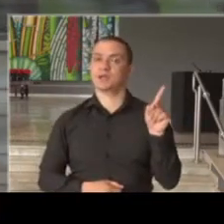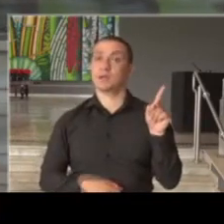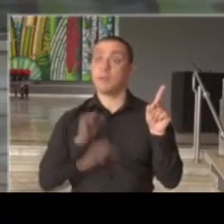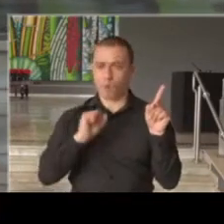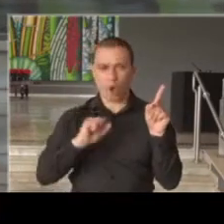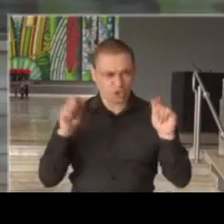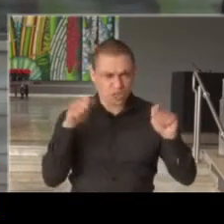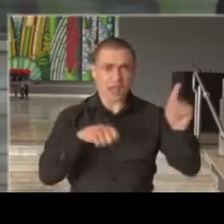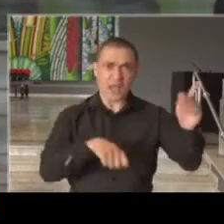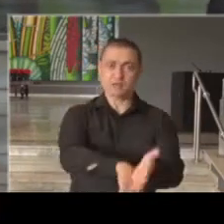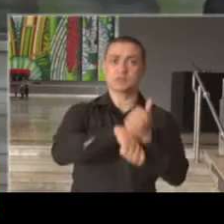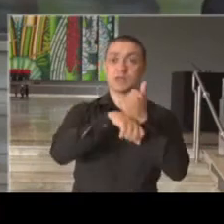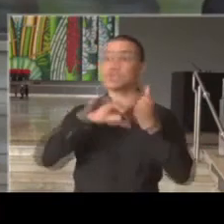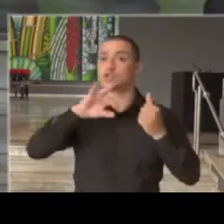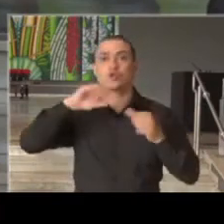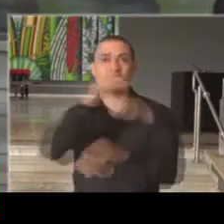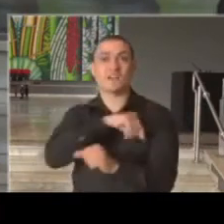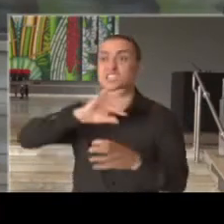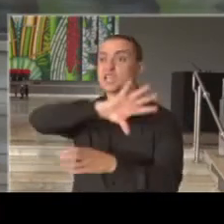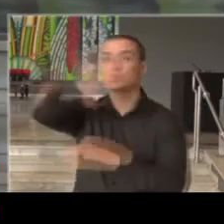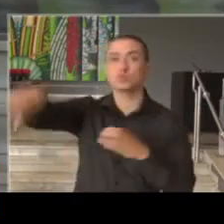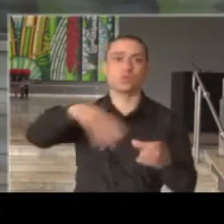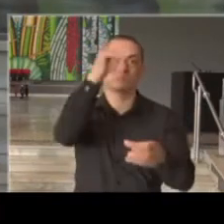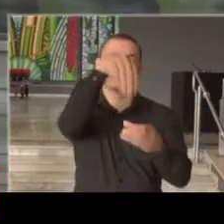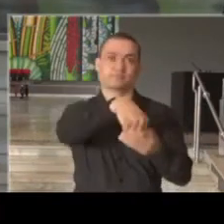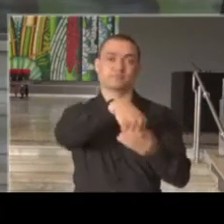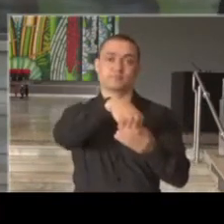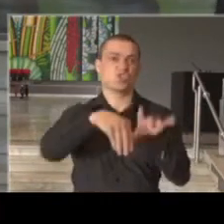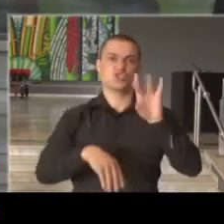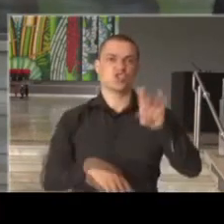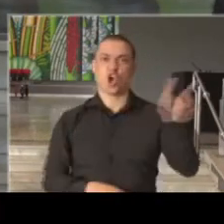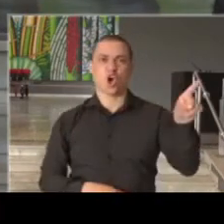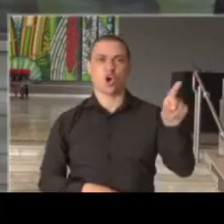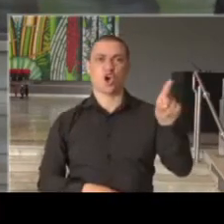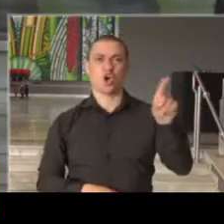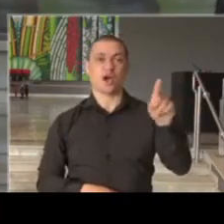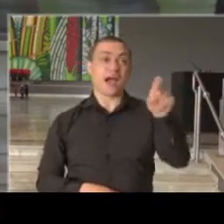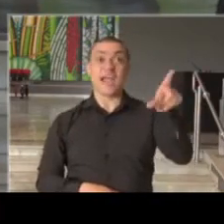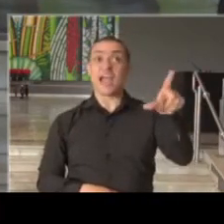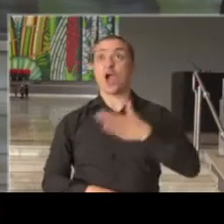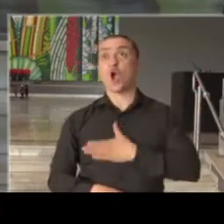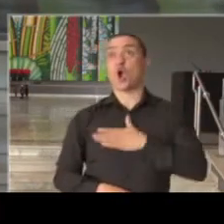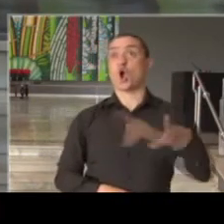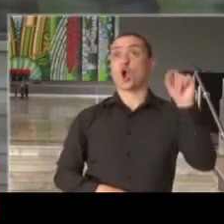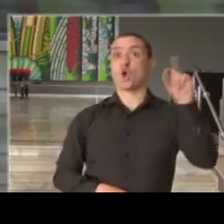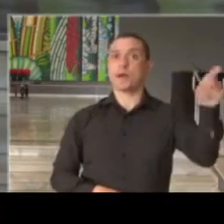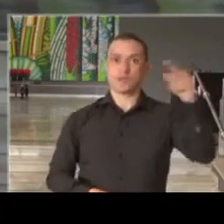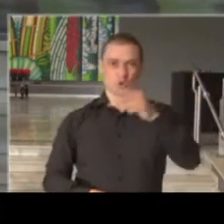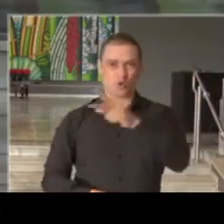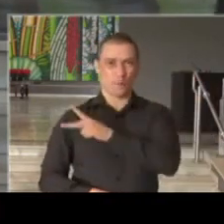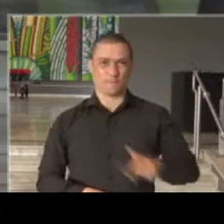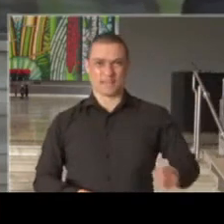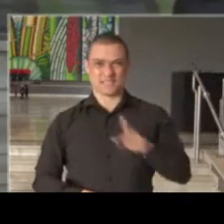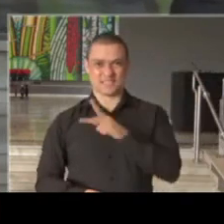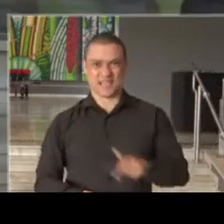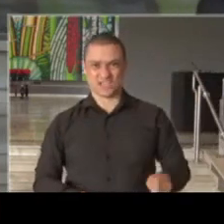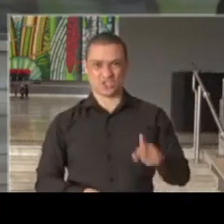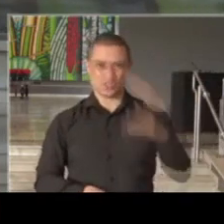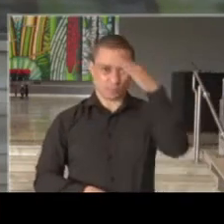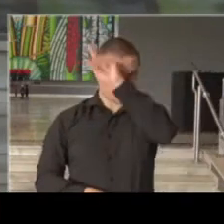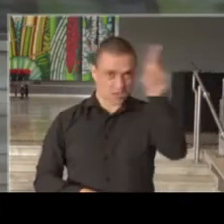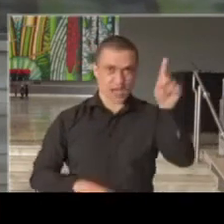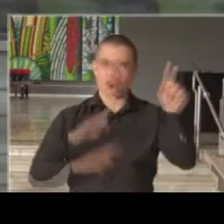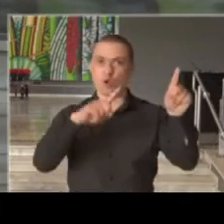ser, e que inclua todas as vacinas, e não apenas a vacina de preferência do presidente da República ou do Palácio do